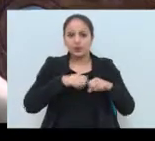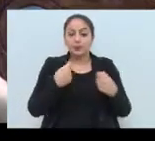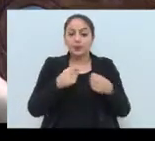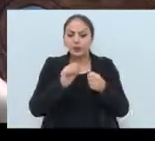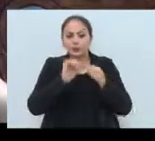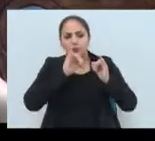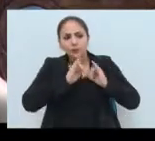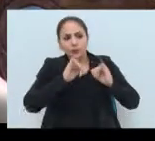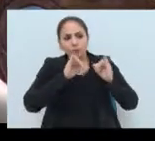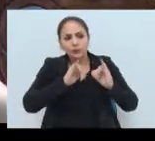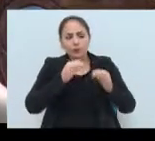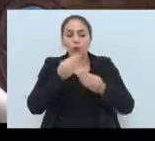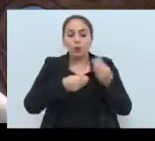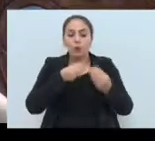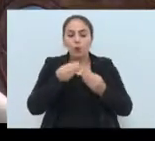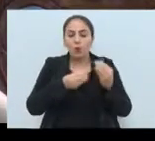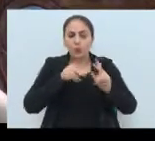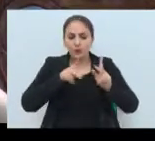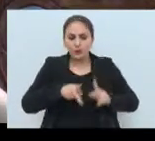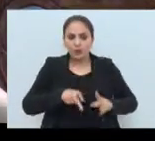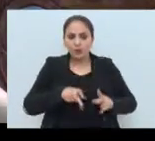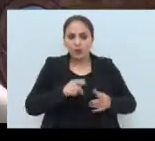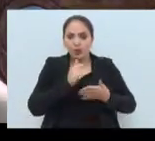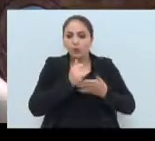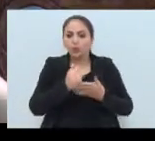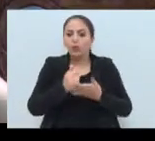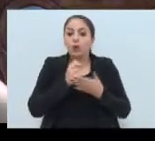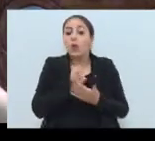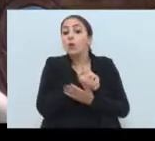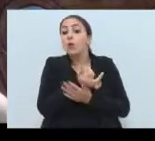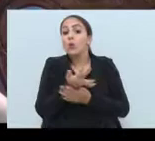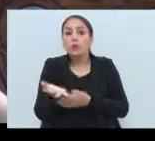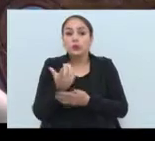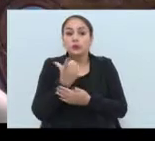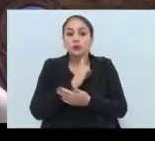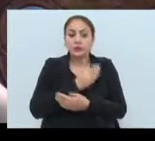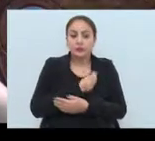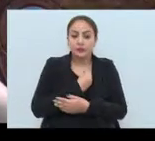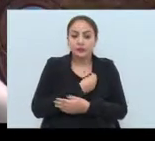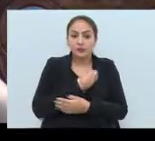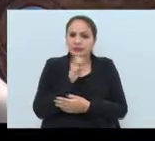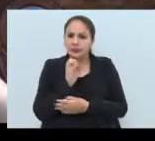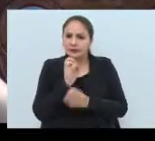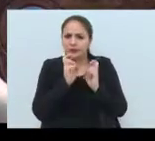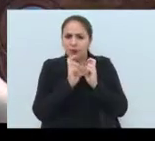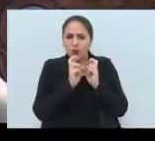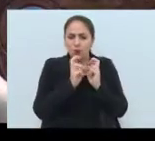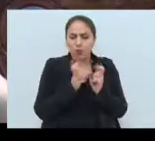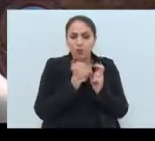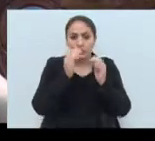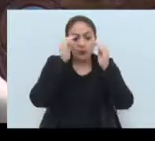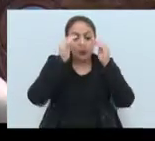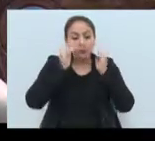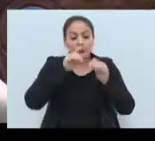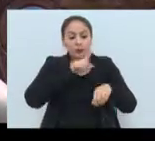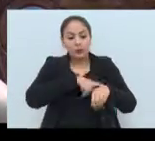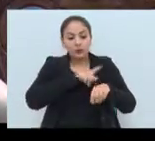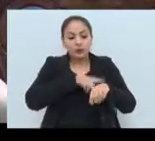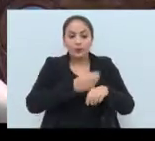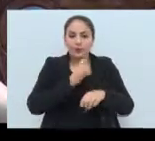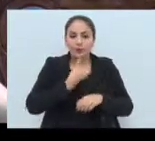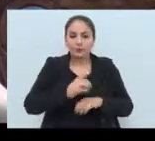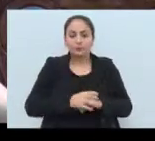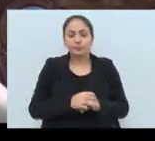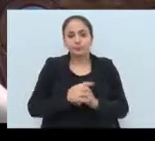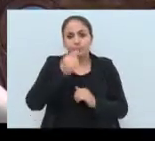ter informações sobre como os passageiros se deslocam, quantos passageiros são transportados, se os ônibus estão cumprindo os itinerários e horários.